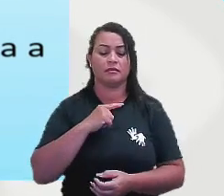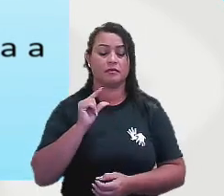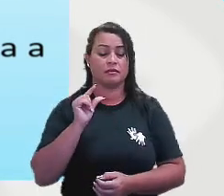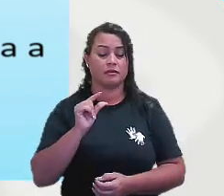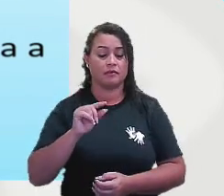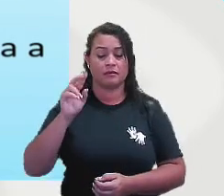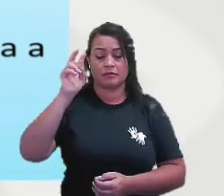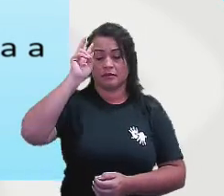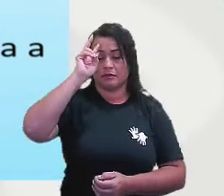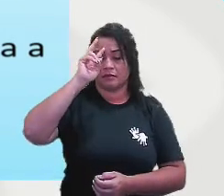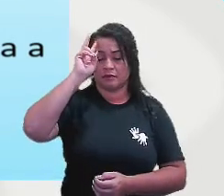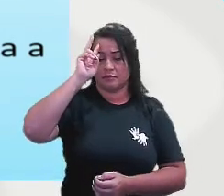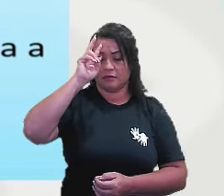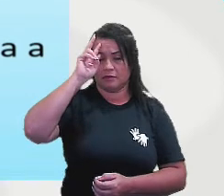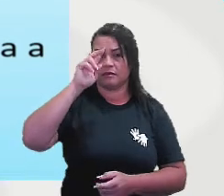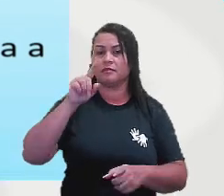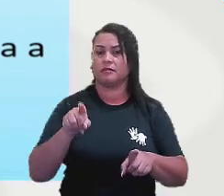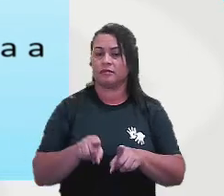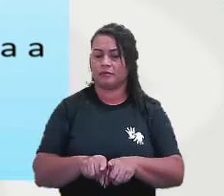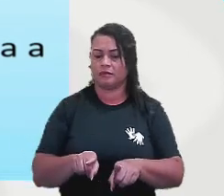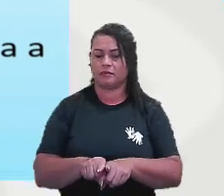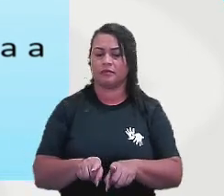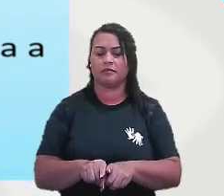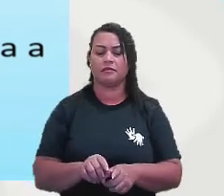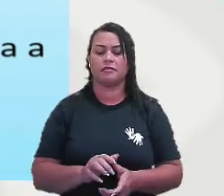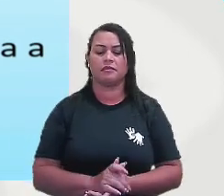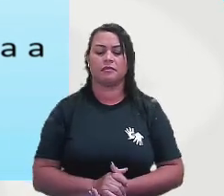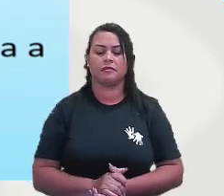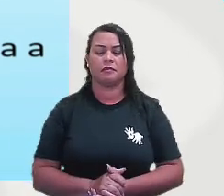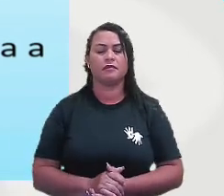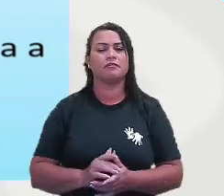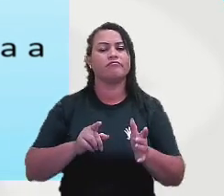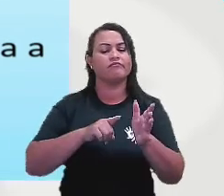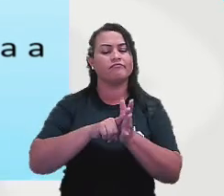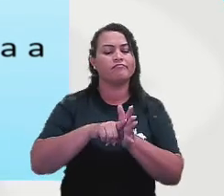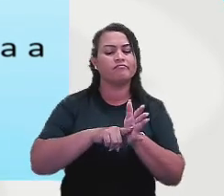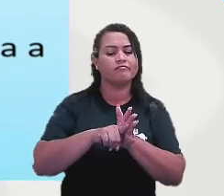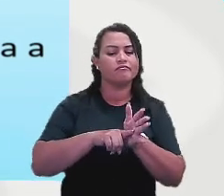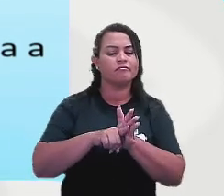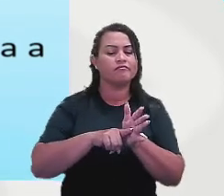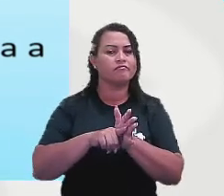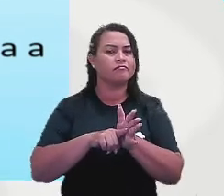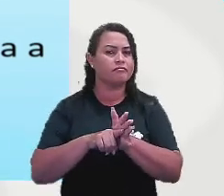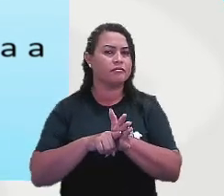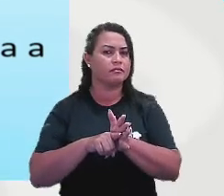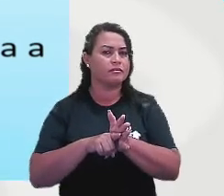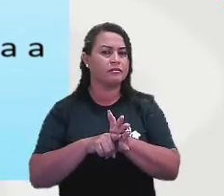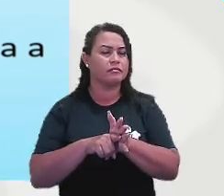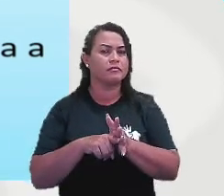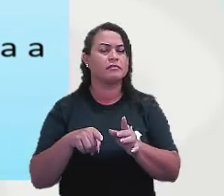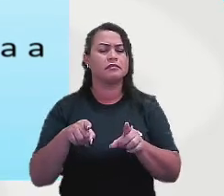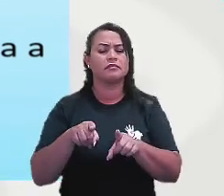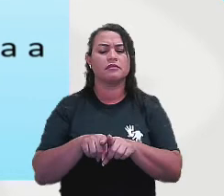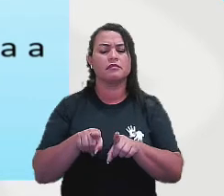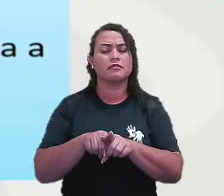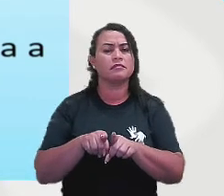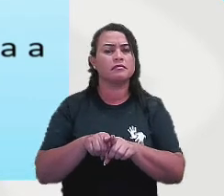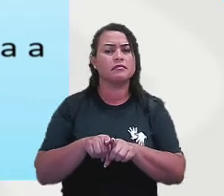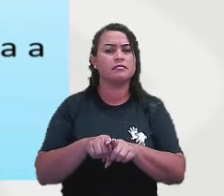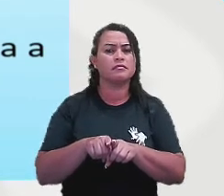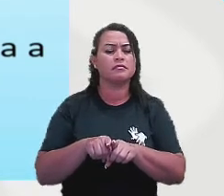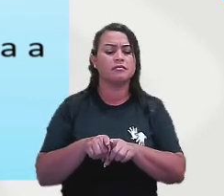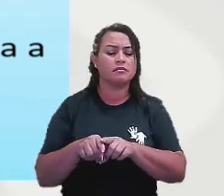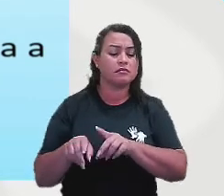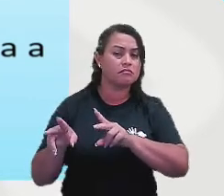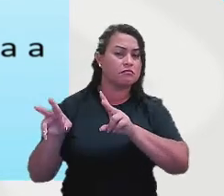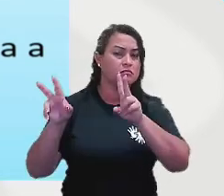história, né? Precisa também a pessoa pesquisar sobre aquele